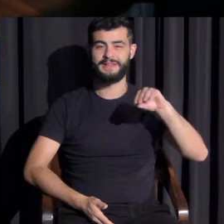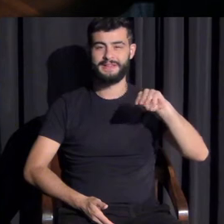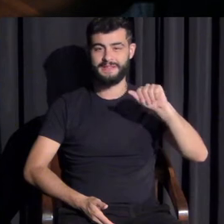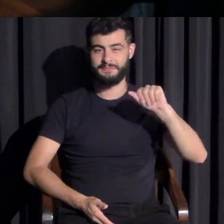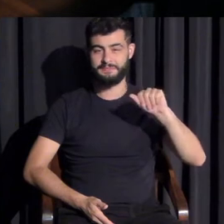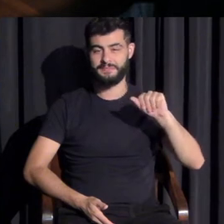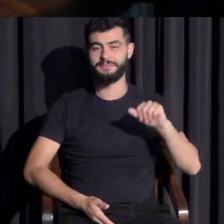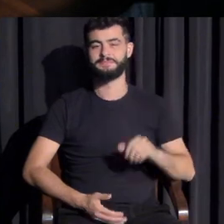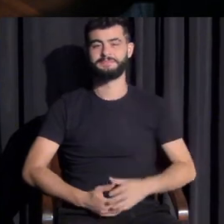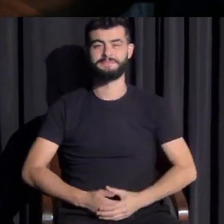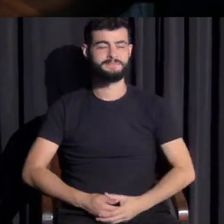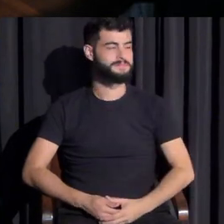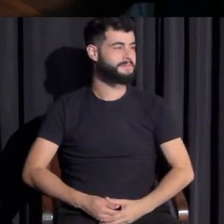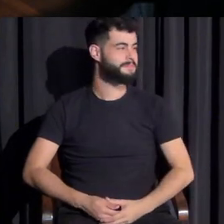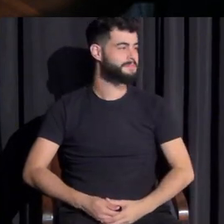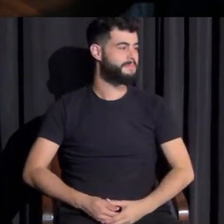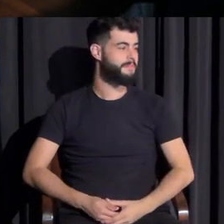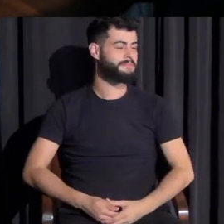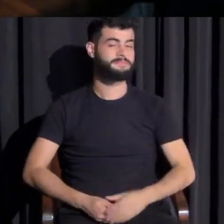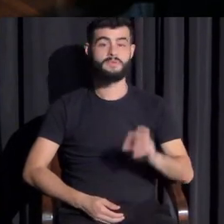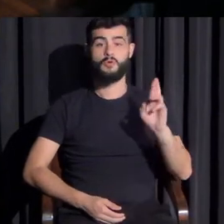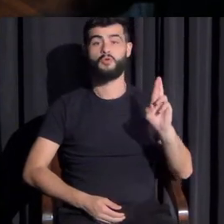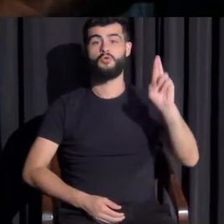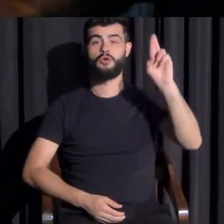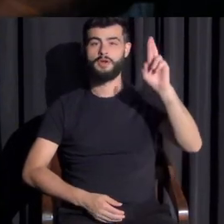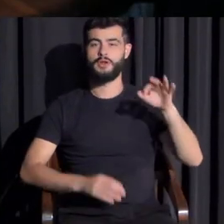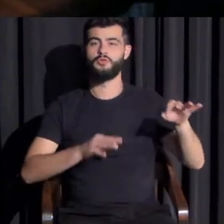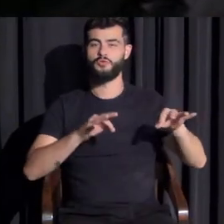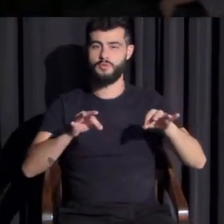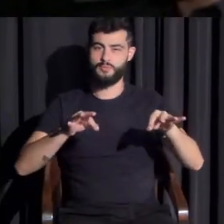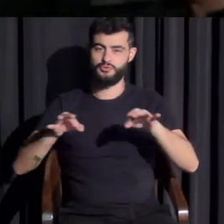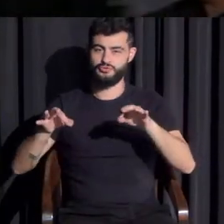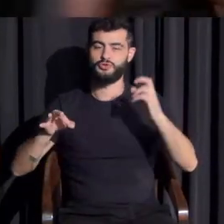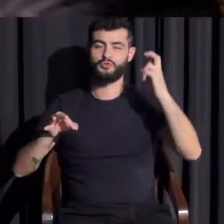coordenador artístico pedagógico do PIA.